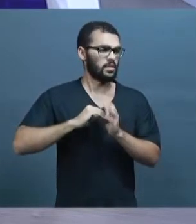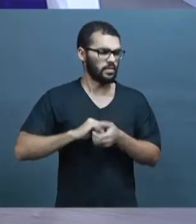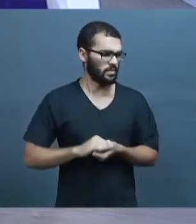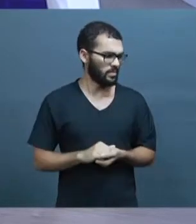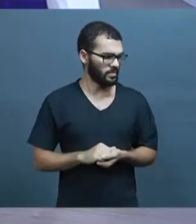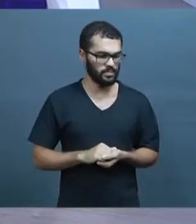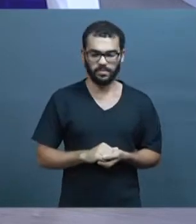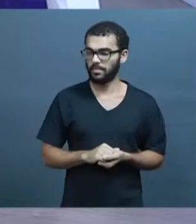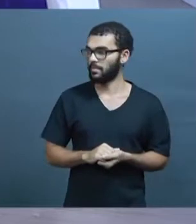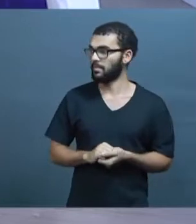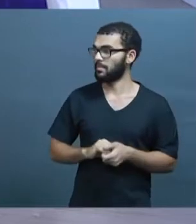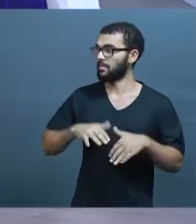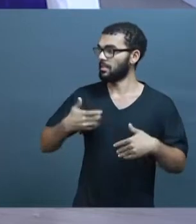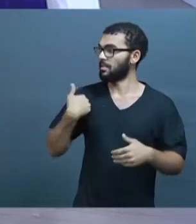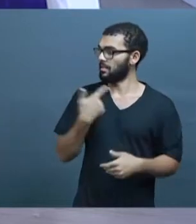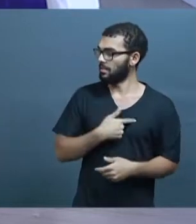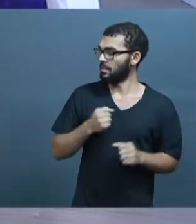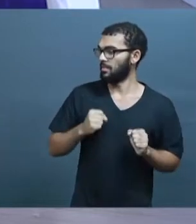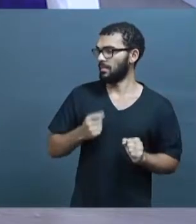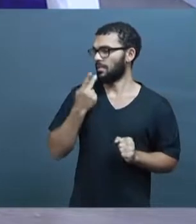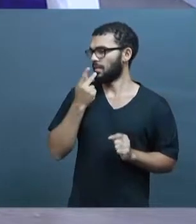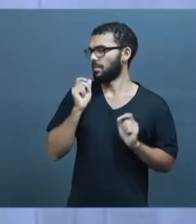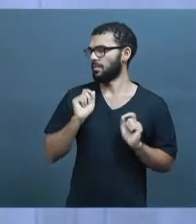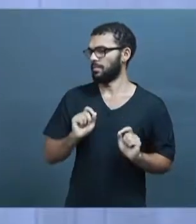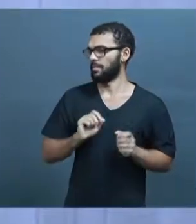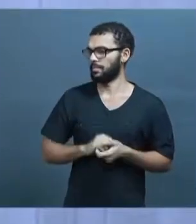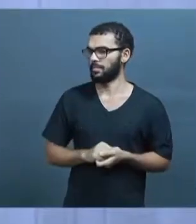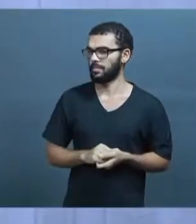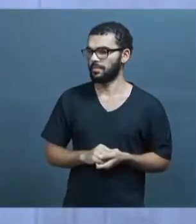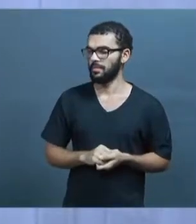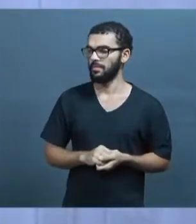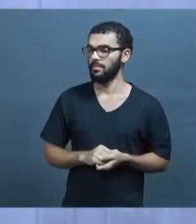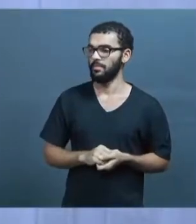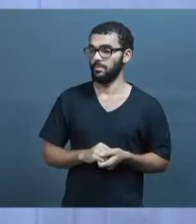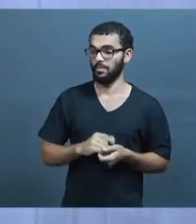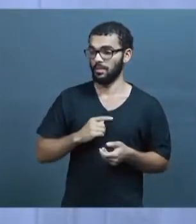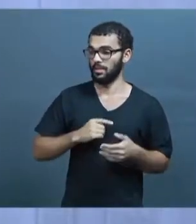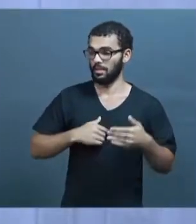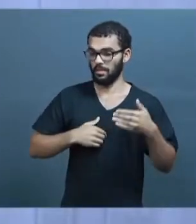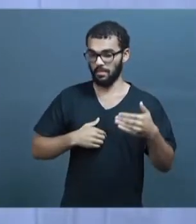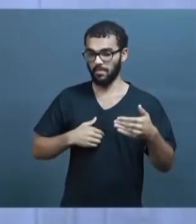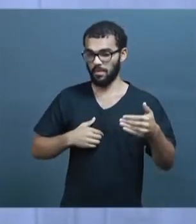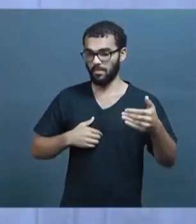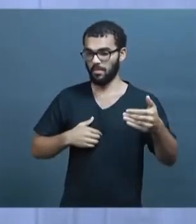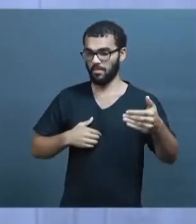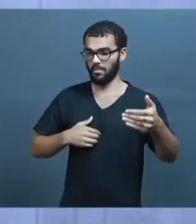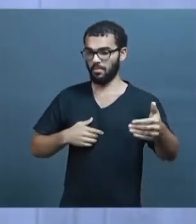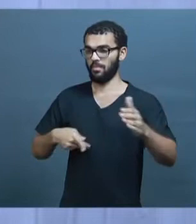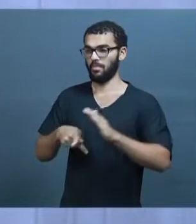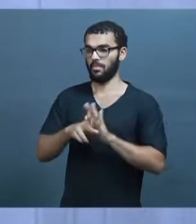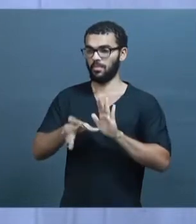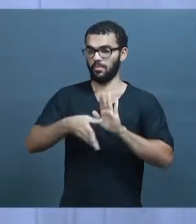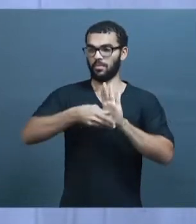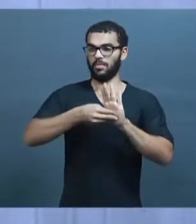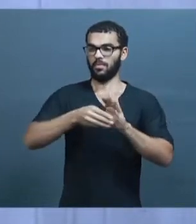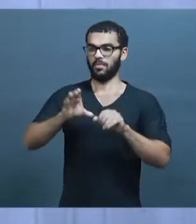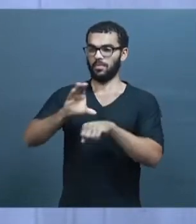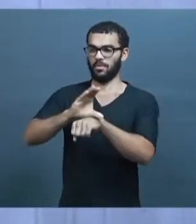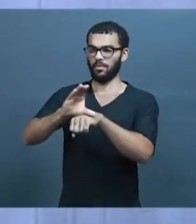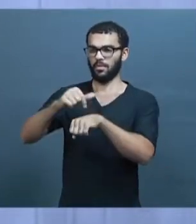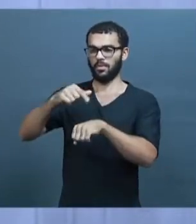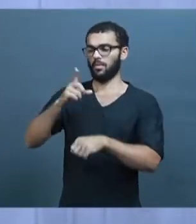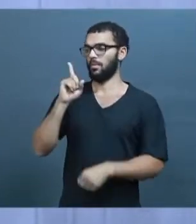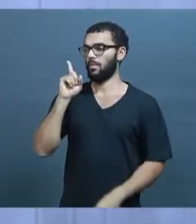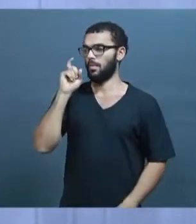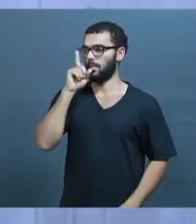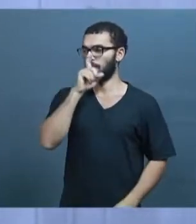dizer, a primeira palavra que a gente pode dizer é justamente a seguinte: a tramitação de uma proposta de emenda à Constituição é efetivamente a mais difícil.